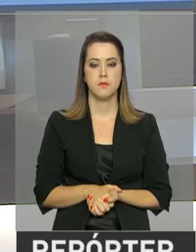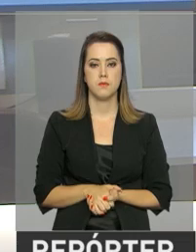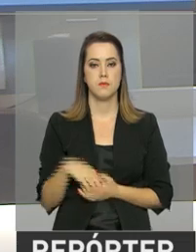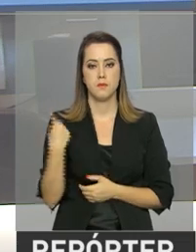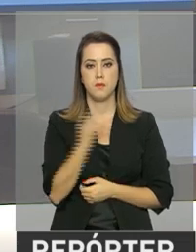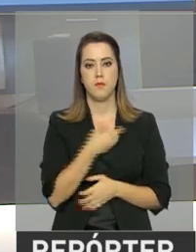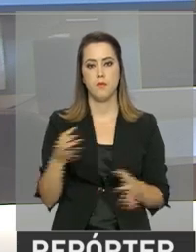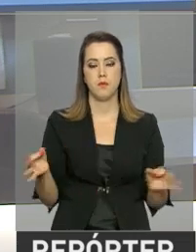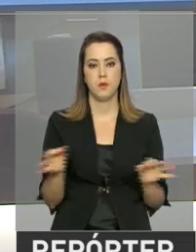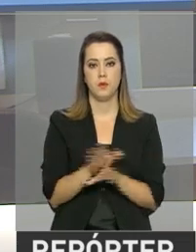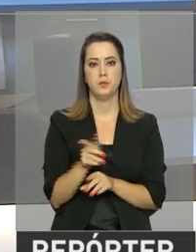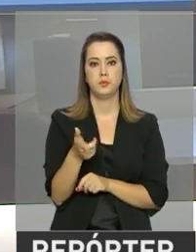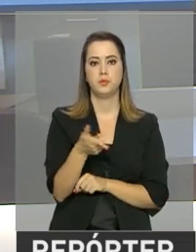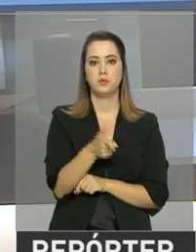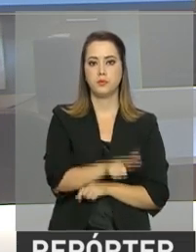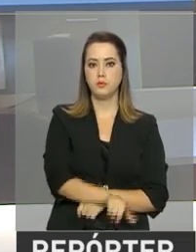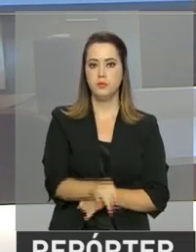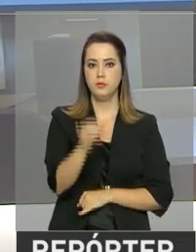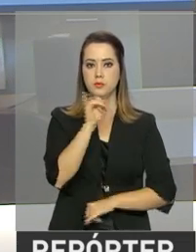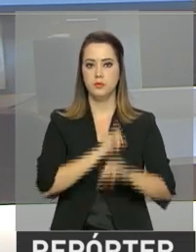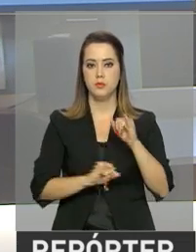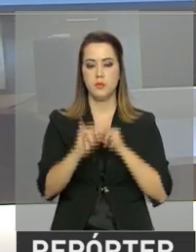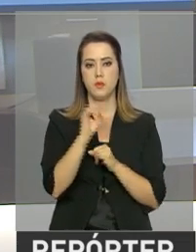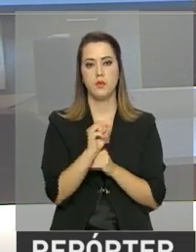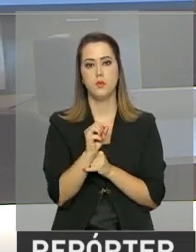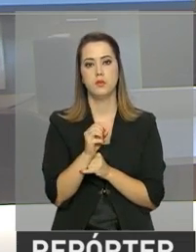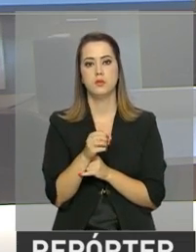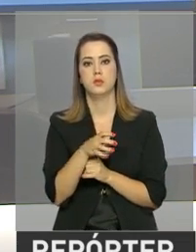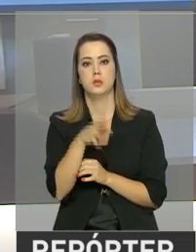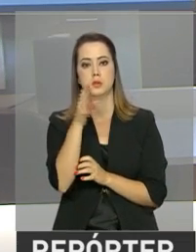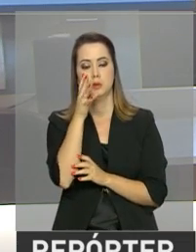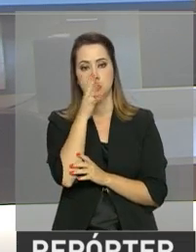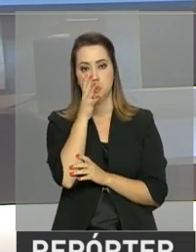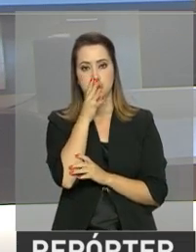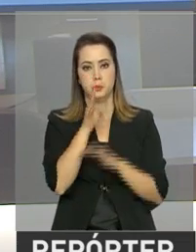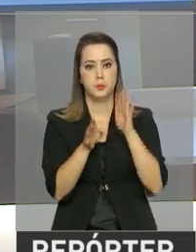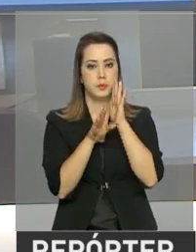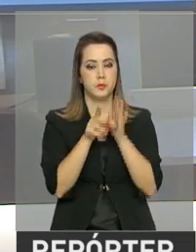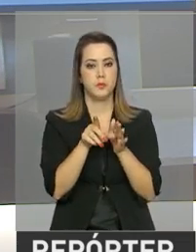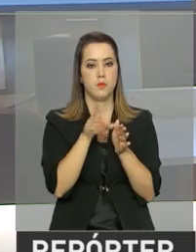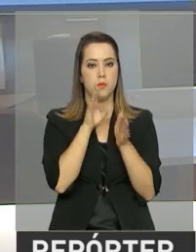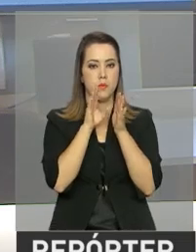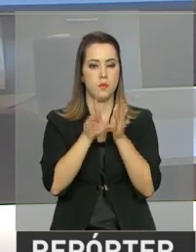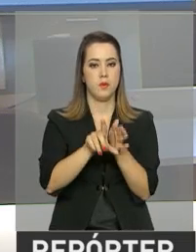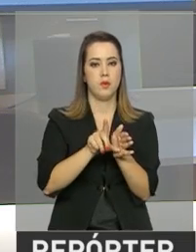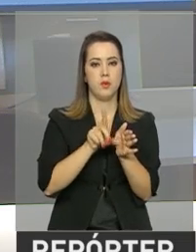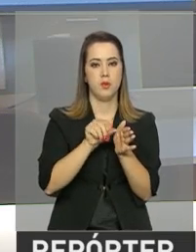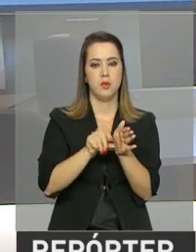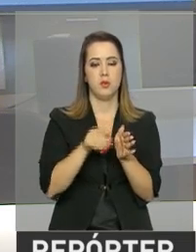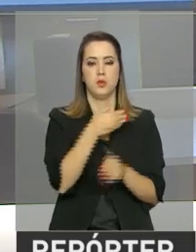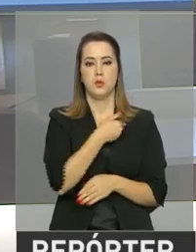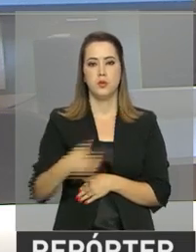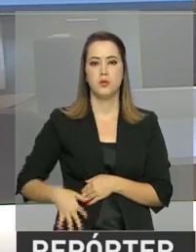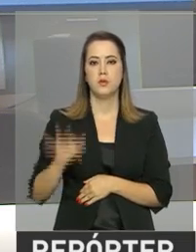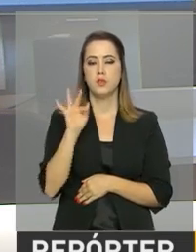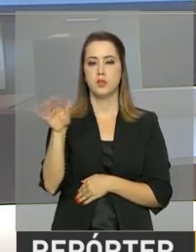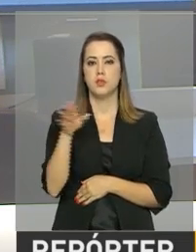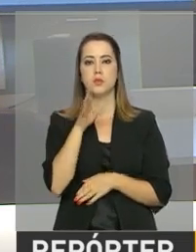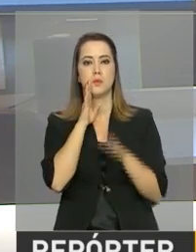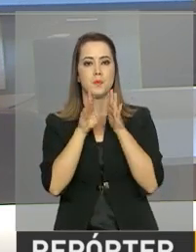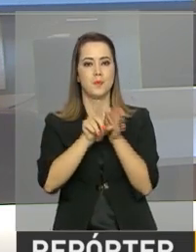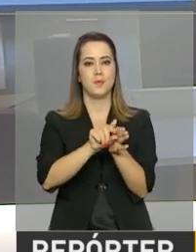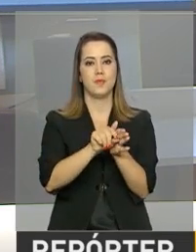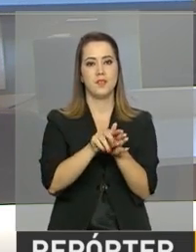E nós ficamos por aqui. Voltamos a qualquer momento com outras informações. Acompanhe as notícias do governo federal também nas nossas redes